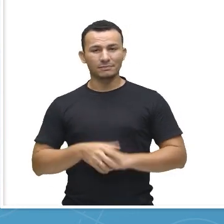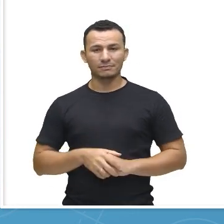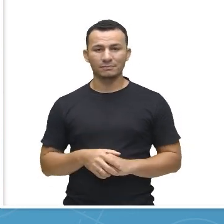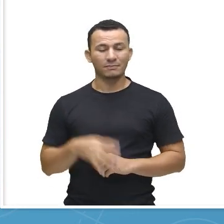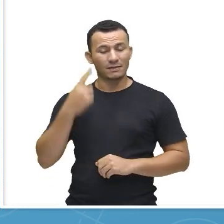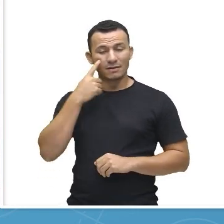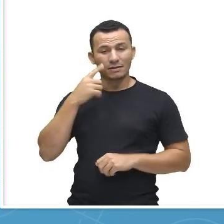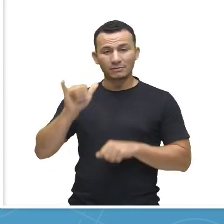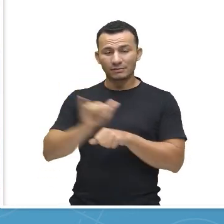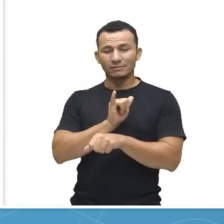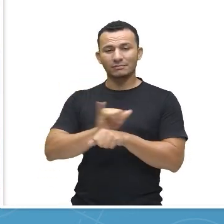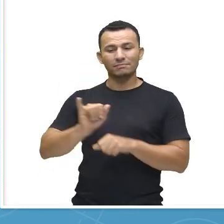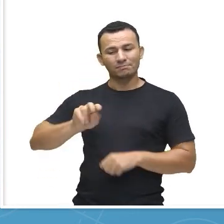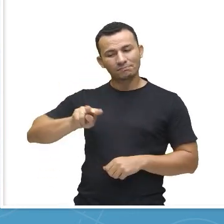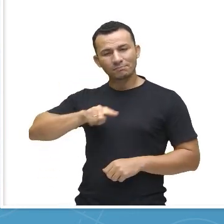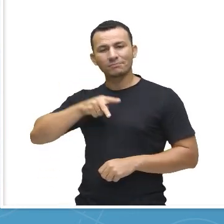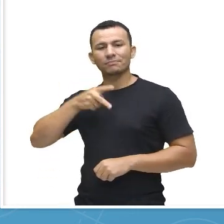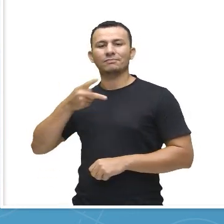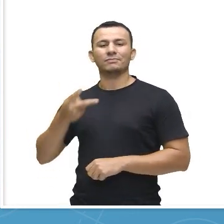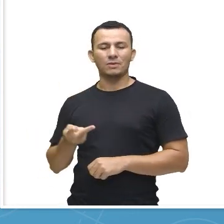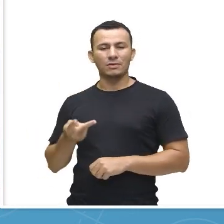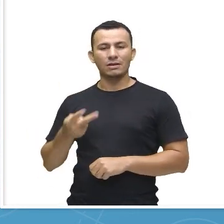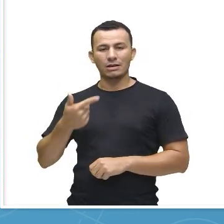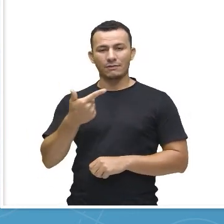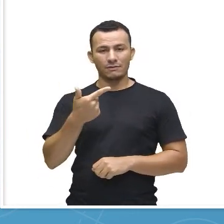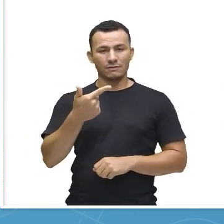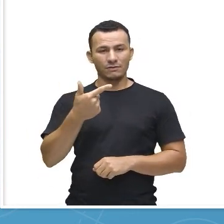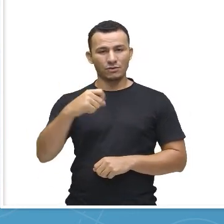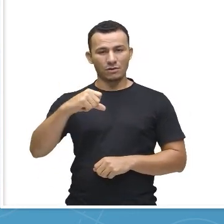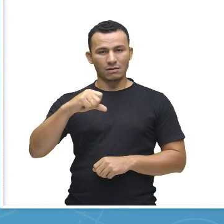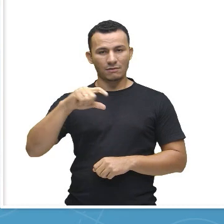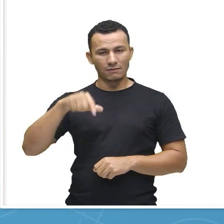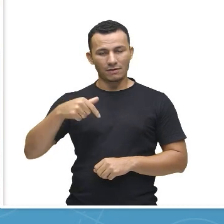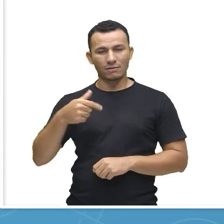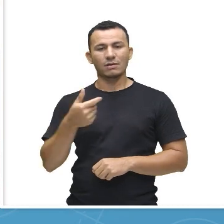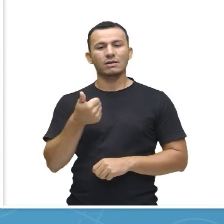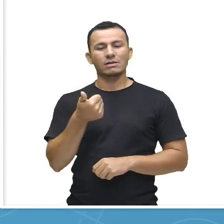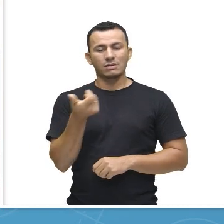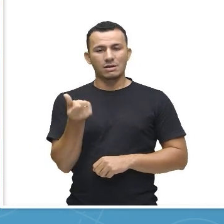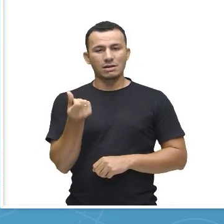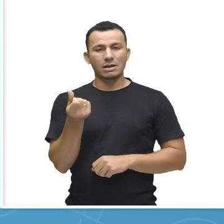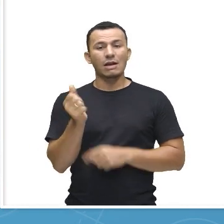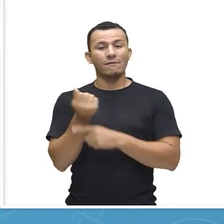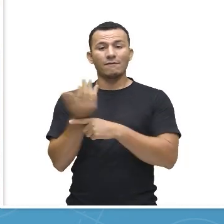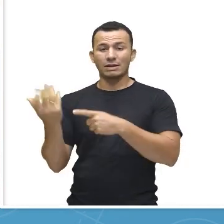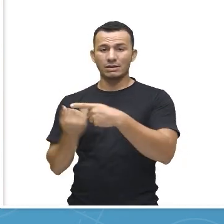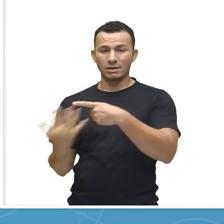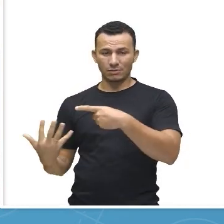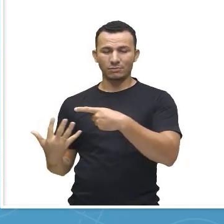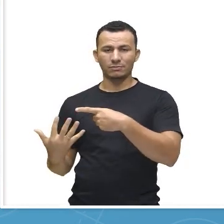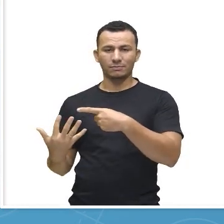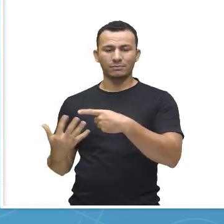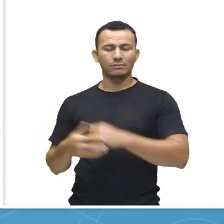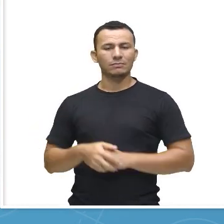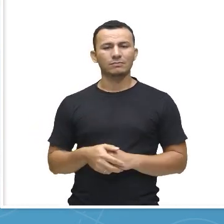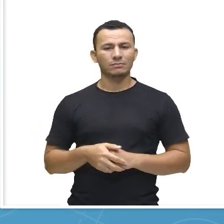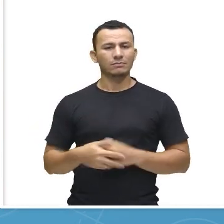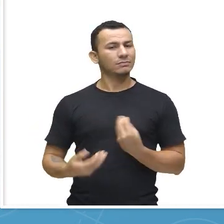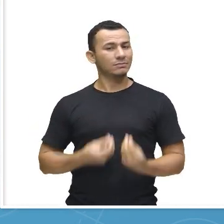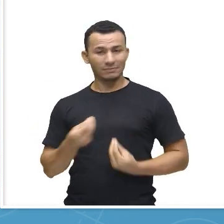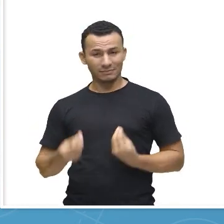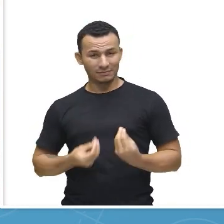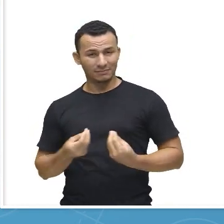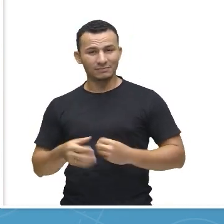seguinte, transformar esse 29,16 numa fração decimal. Como é que a gente faz isso?